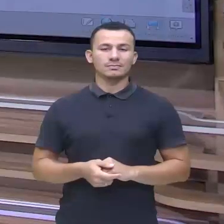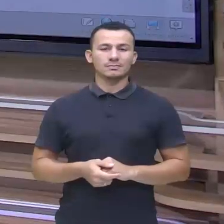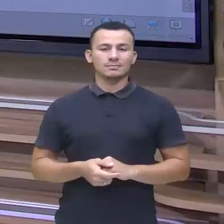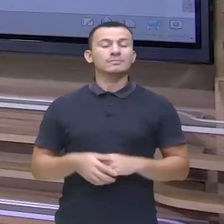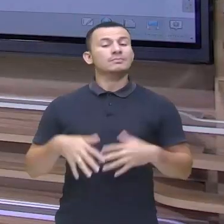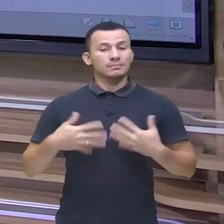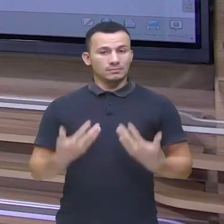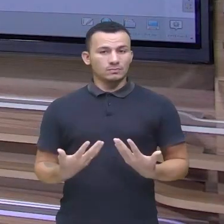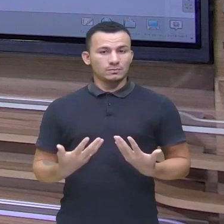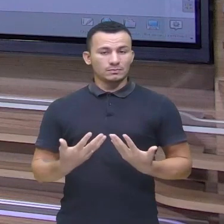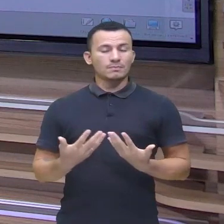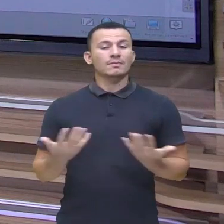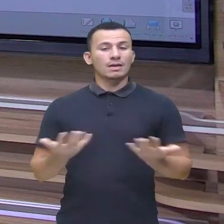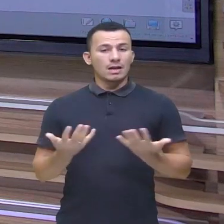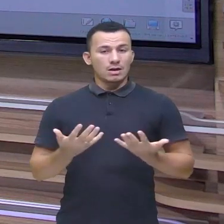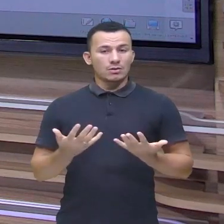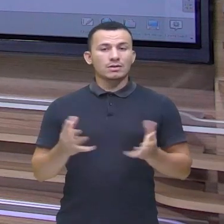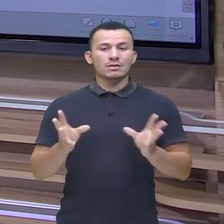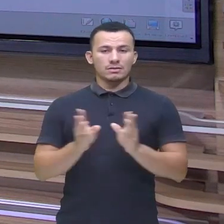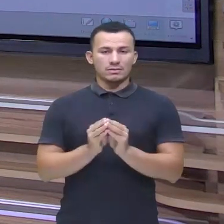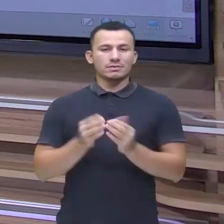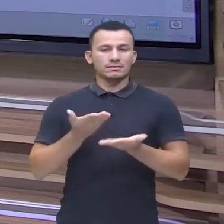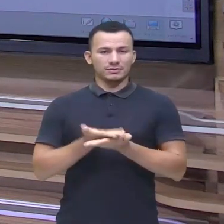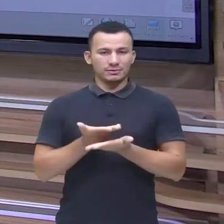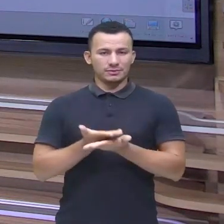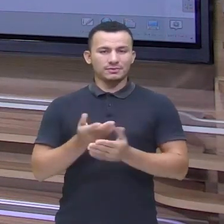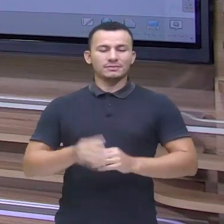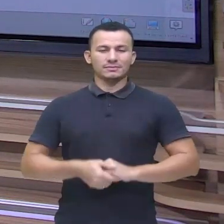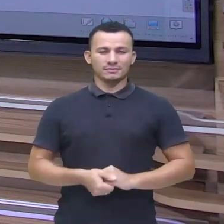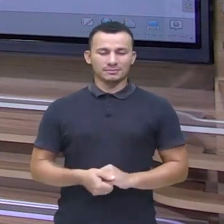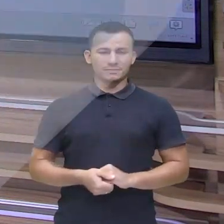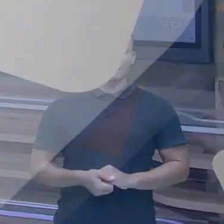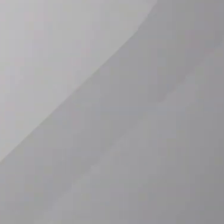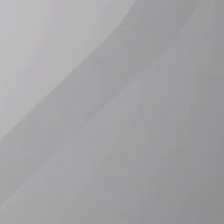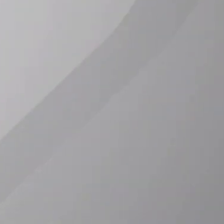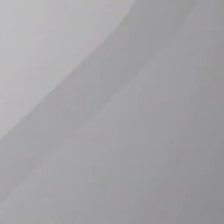Muito bem, chegou agora a hora do nosso resumo do conteúdo.